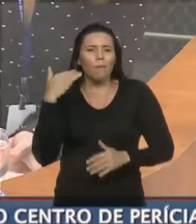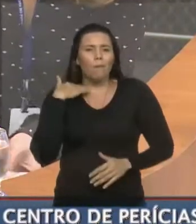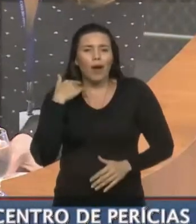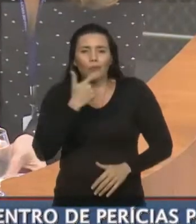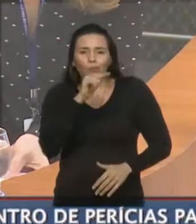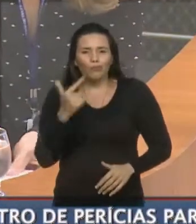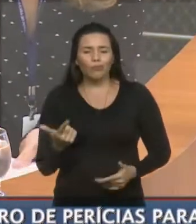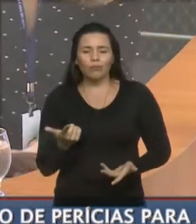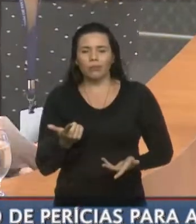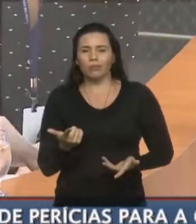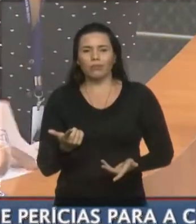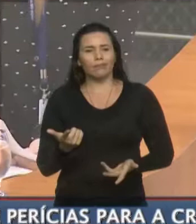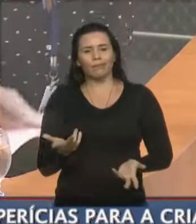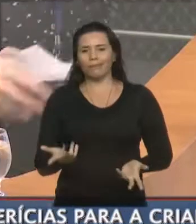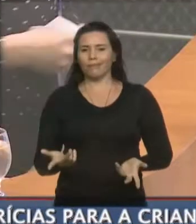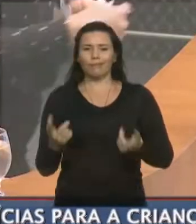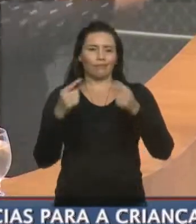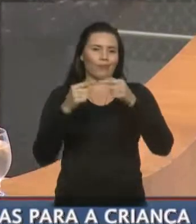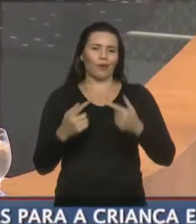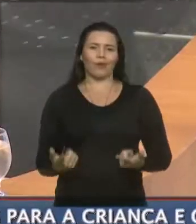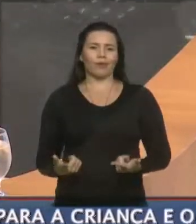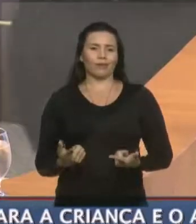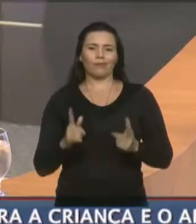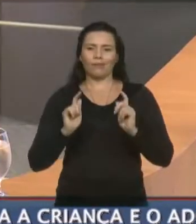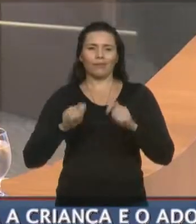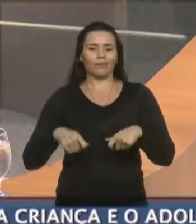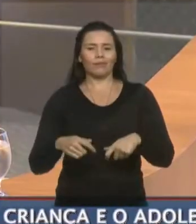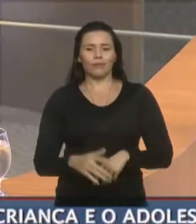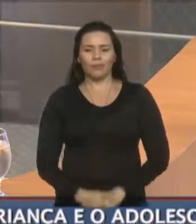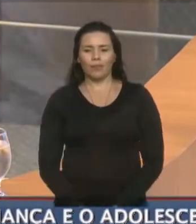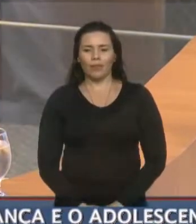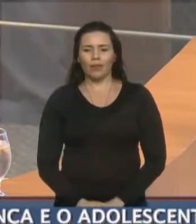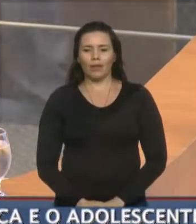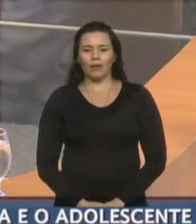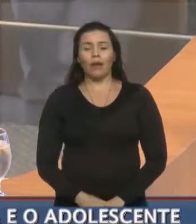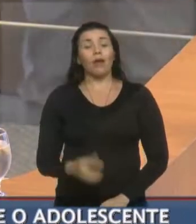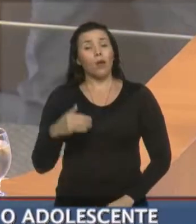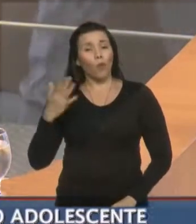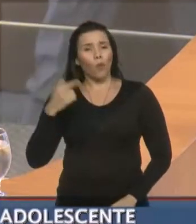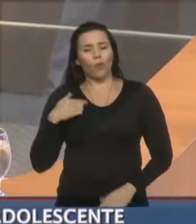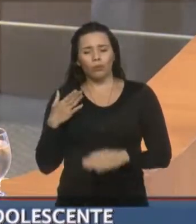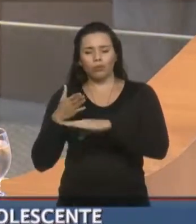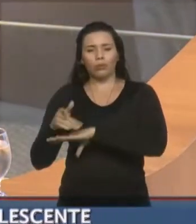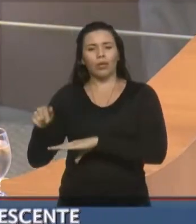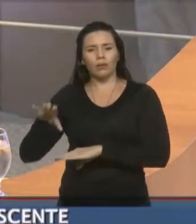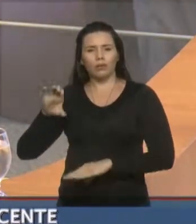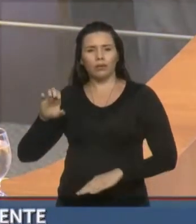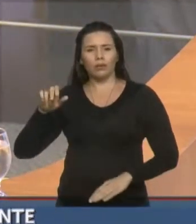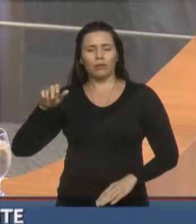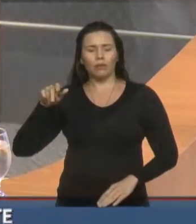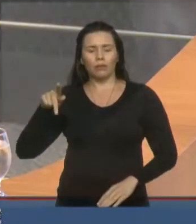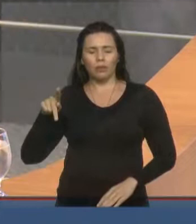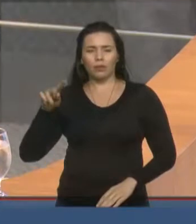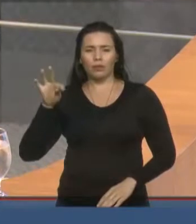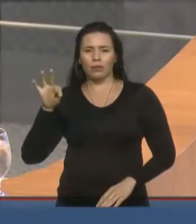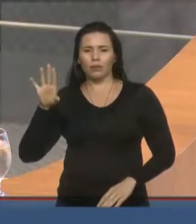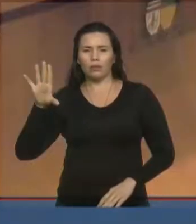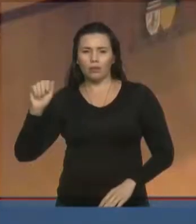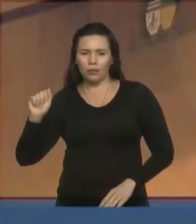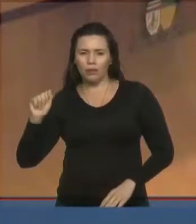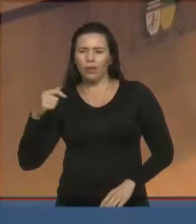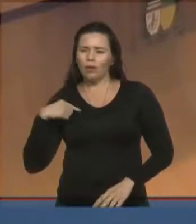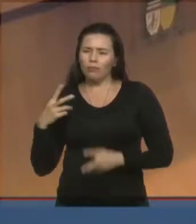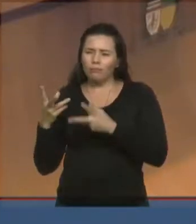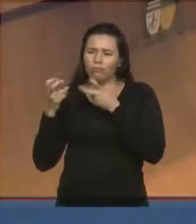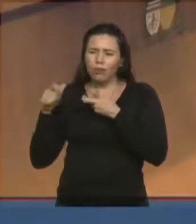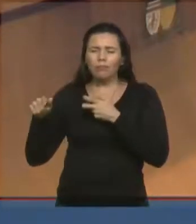de contribuir, além da minha atenção, mas não pude deixar de contribuir com uma parte significativa da minha emenda parlamentar, no